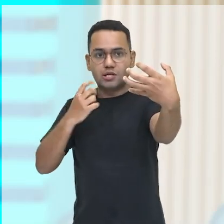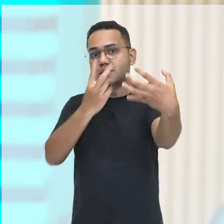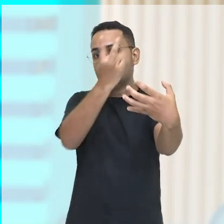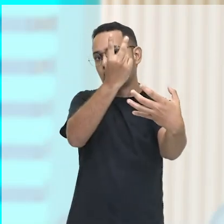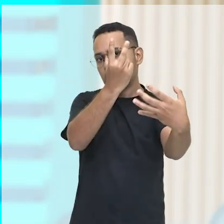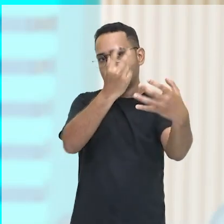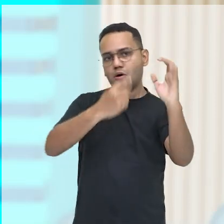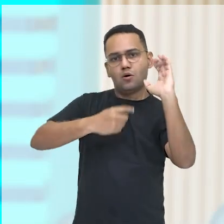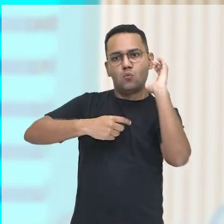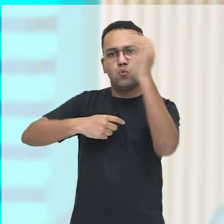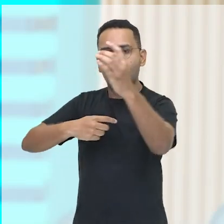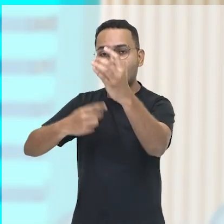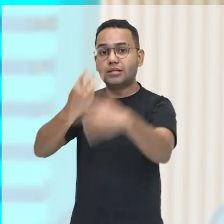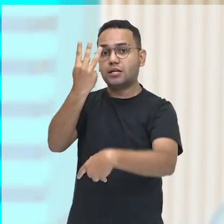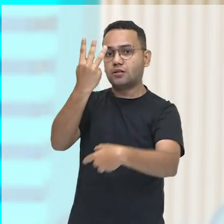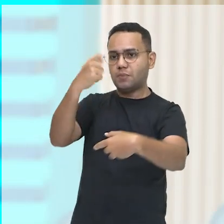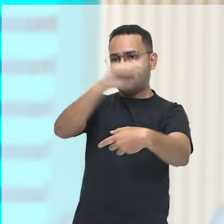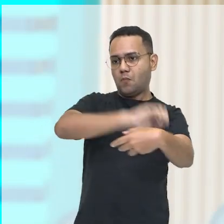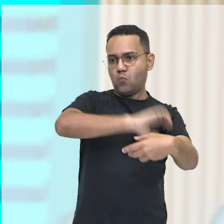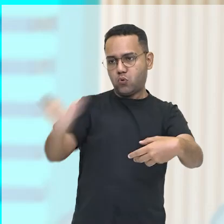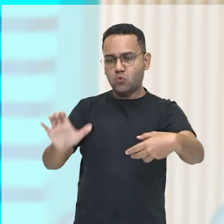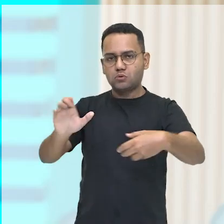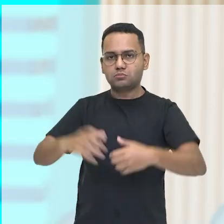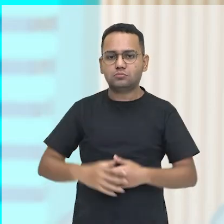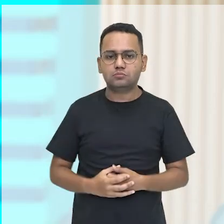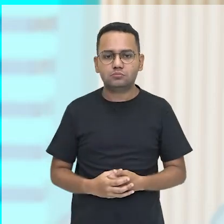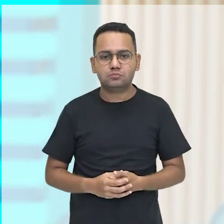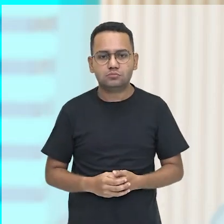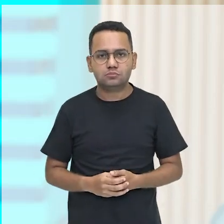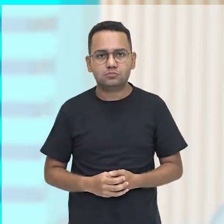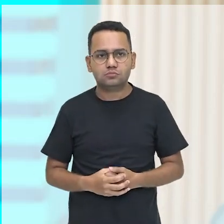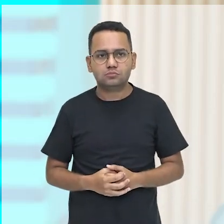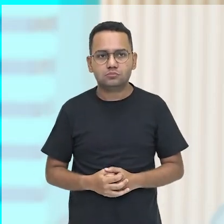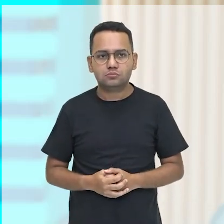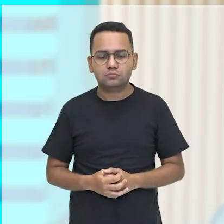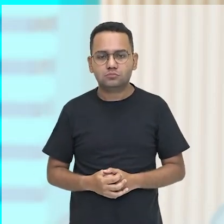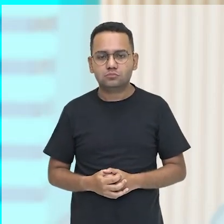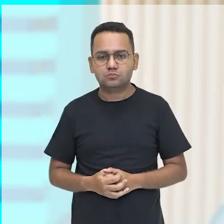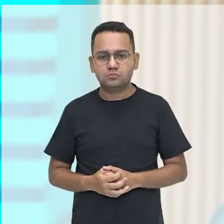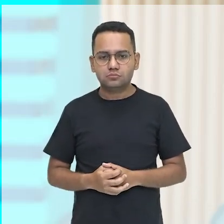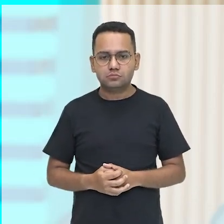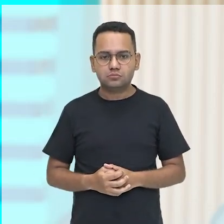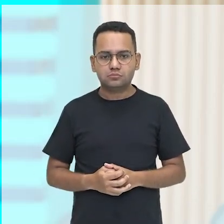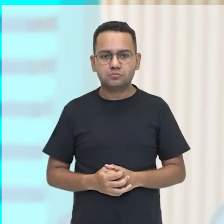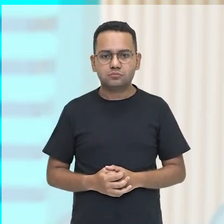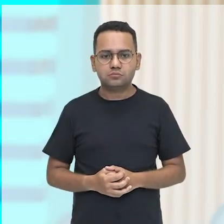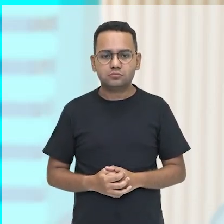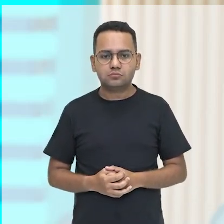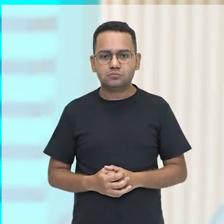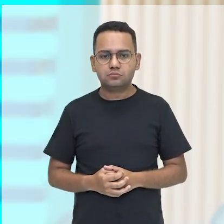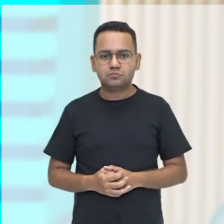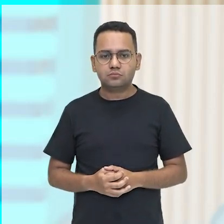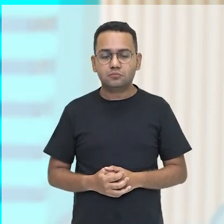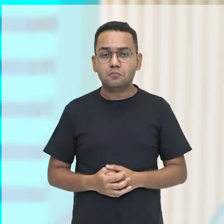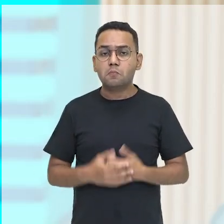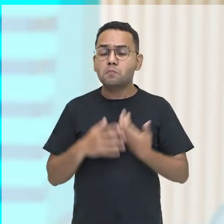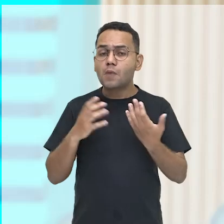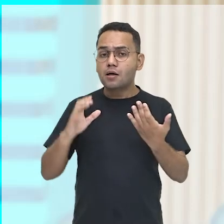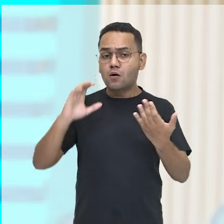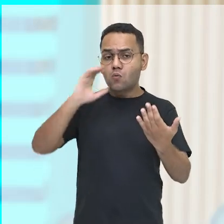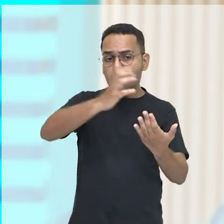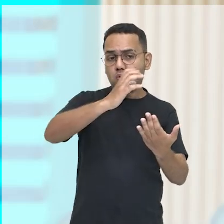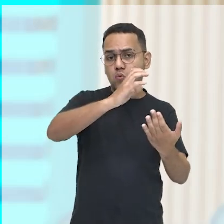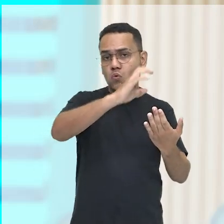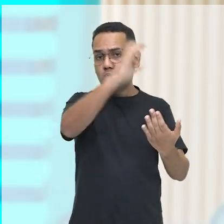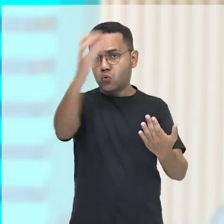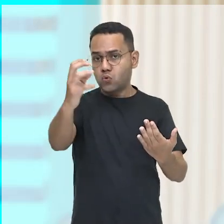até 3 vezes. Tá? Só pode haver essa troca de bola dentro da equipe até 3 vezes. O terceiro já